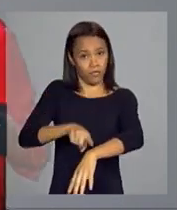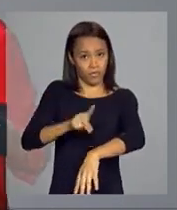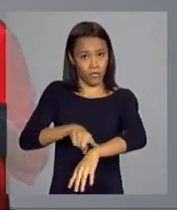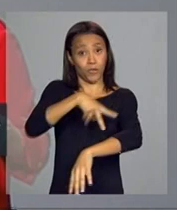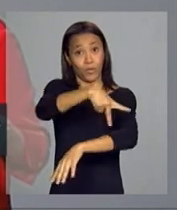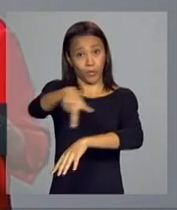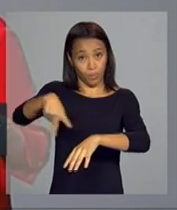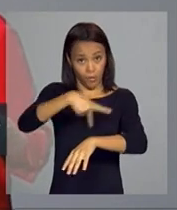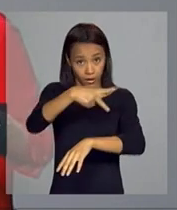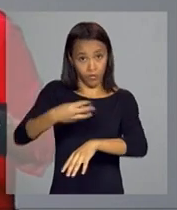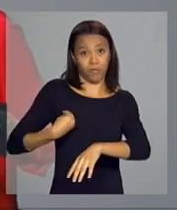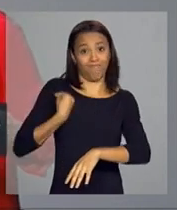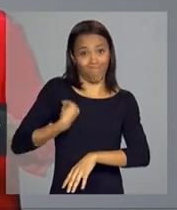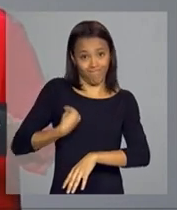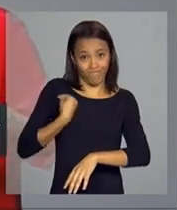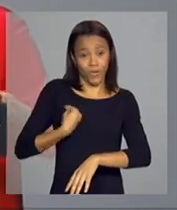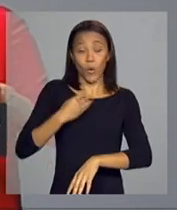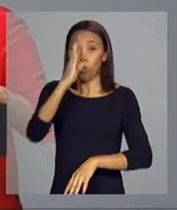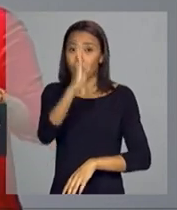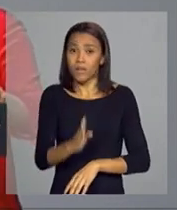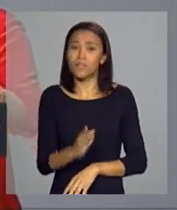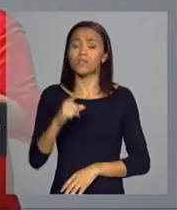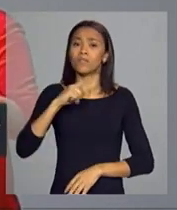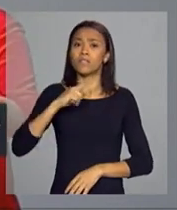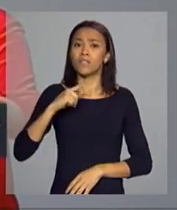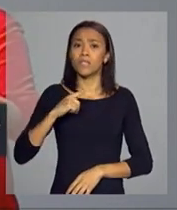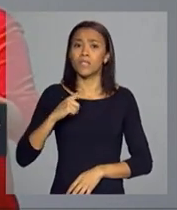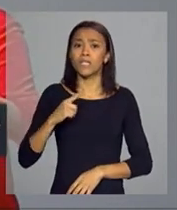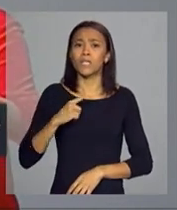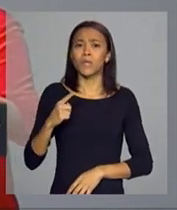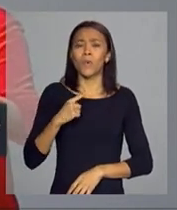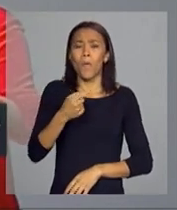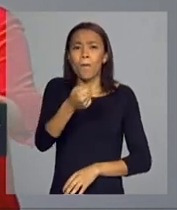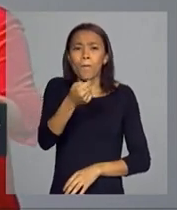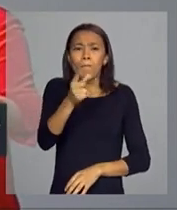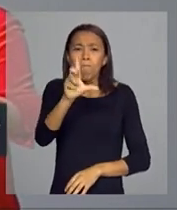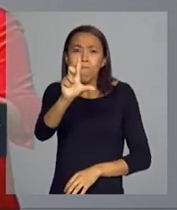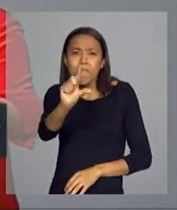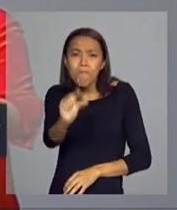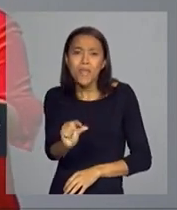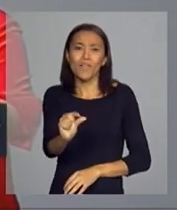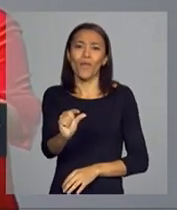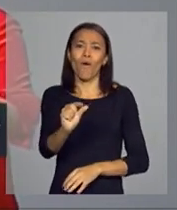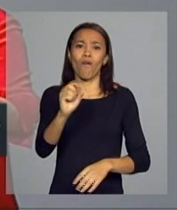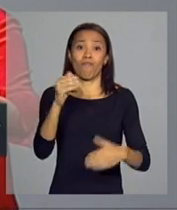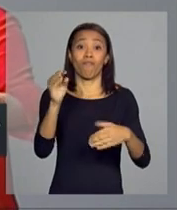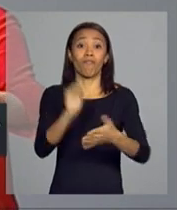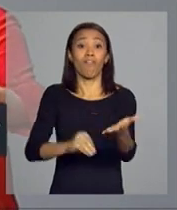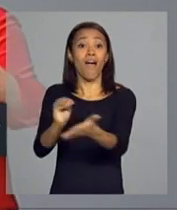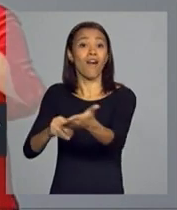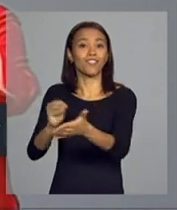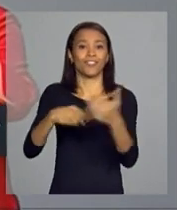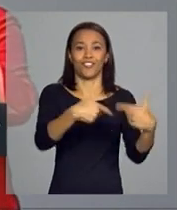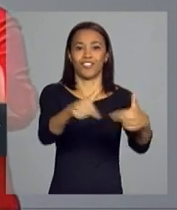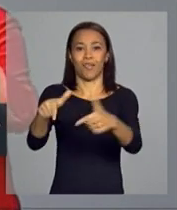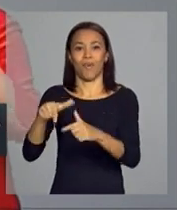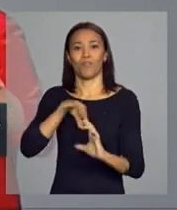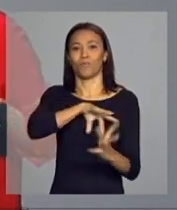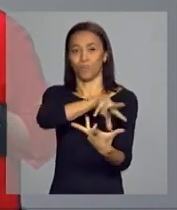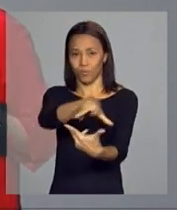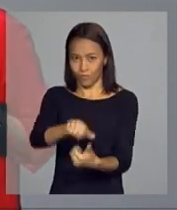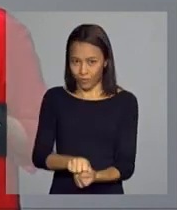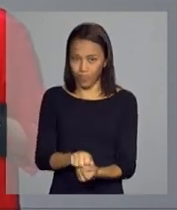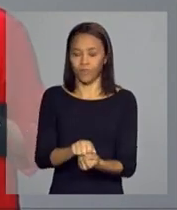O Brasil hoje tem uma das menores taxas de desemprego do mundo. Das